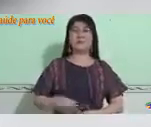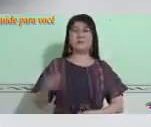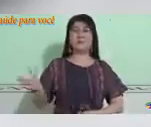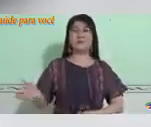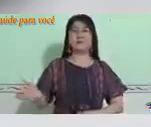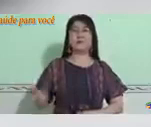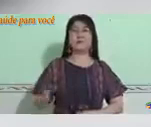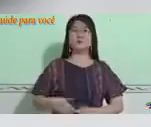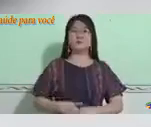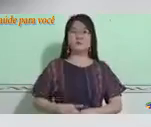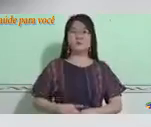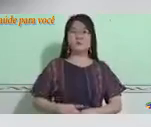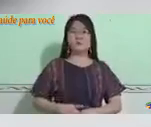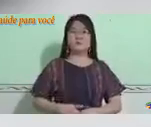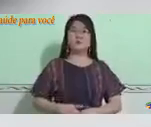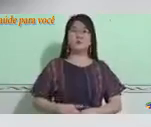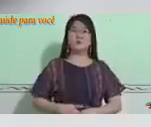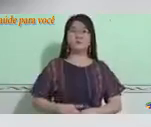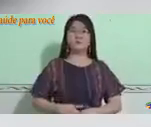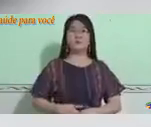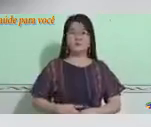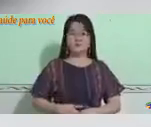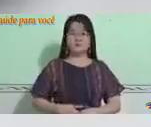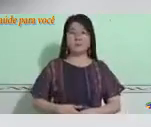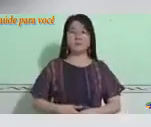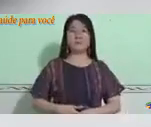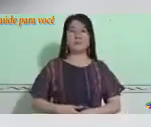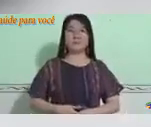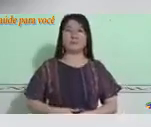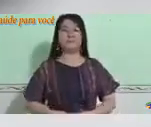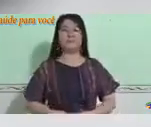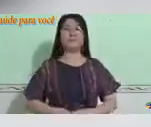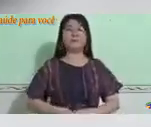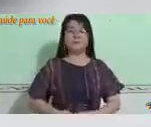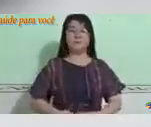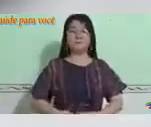VISCOSASASASASDAGRAVIDESMOLAR, ainda não são totalmente conhecidas, vírgula, mas acredita